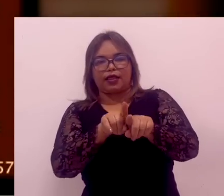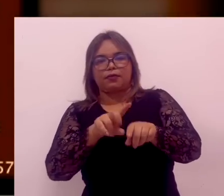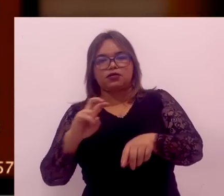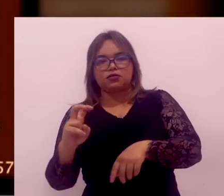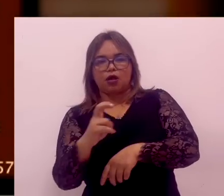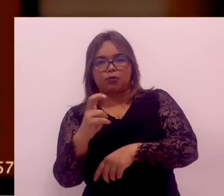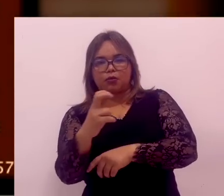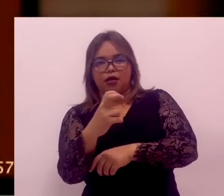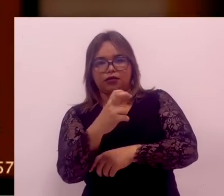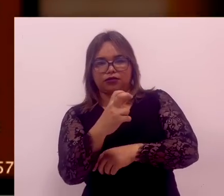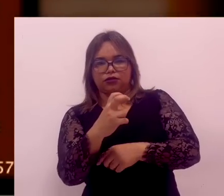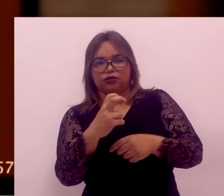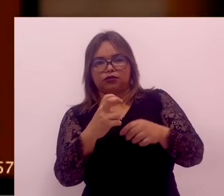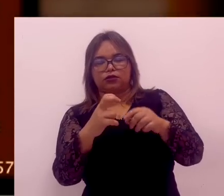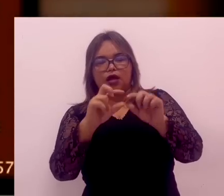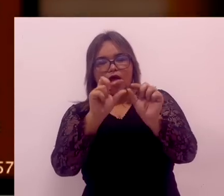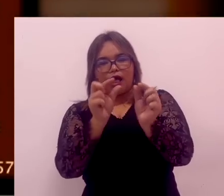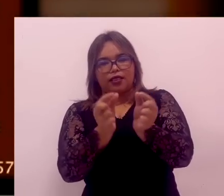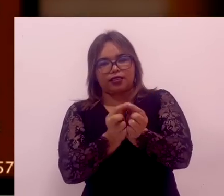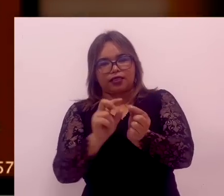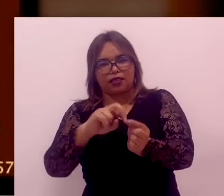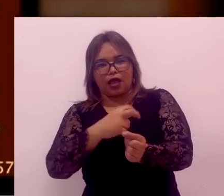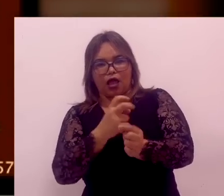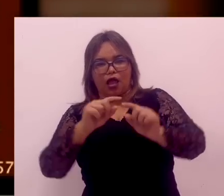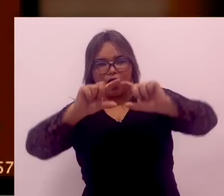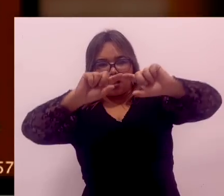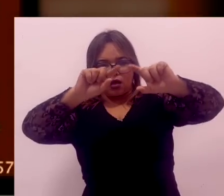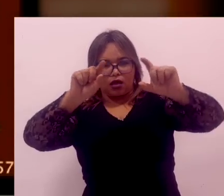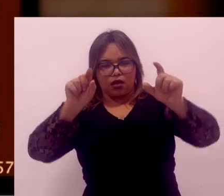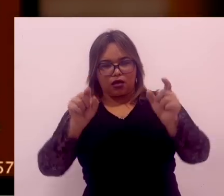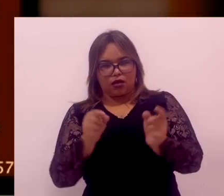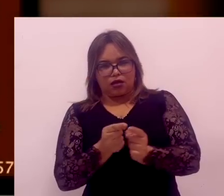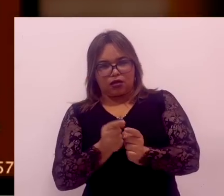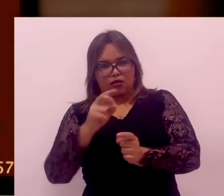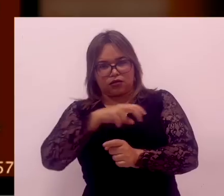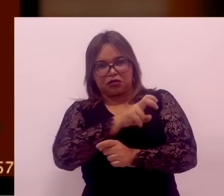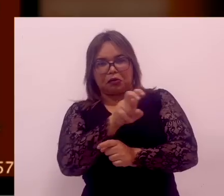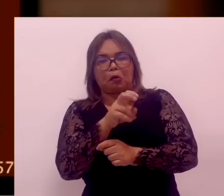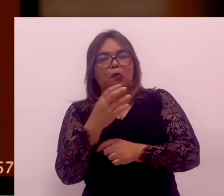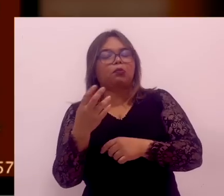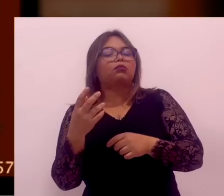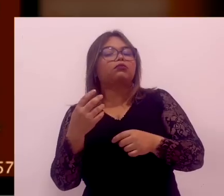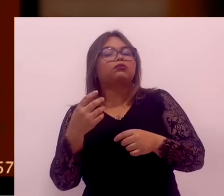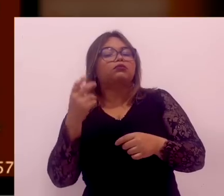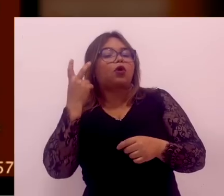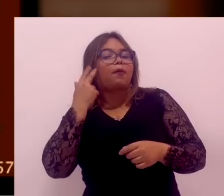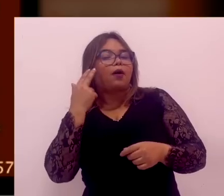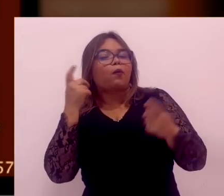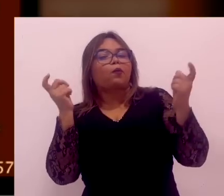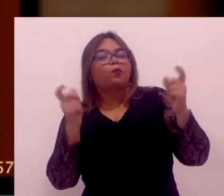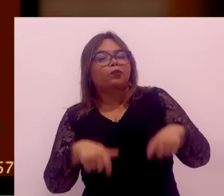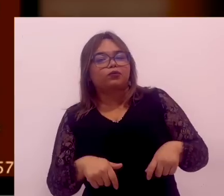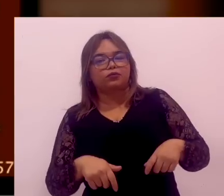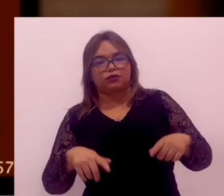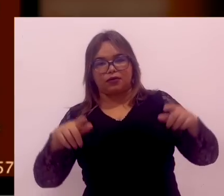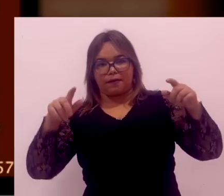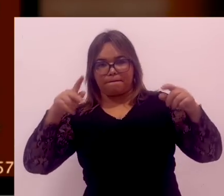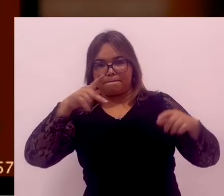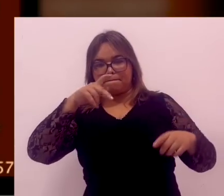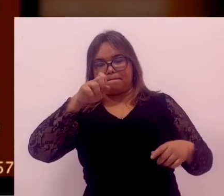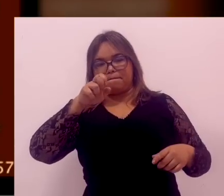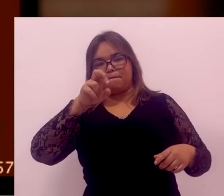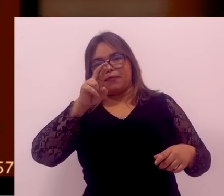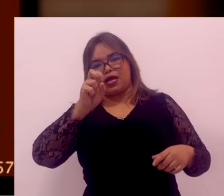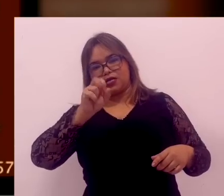globos, são comuns na Pérsia, no Egito, na China e nos monumentos da Índia. Vishnu é representado como se fosse